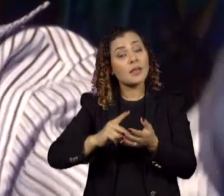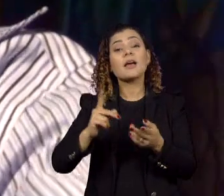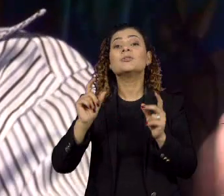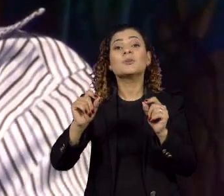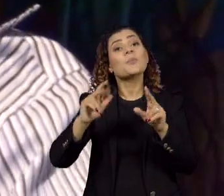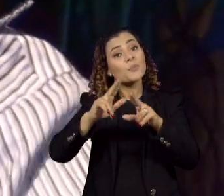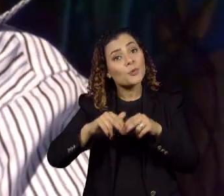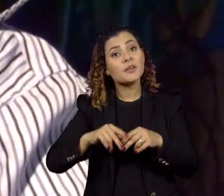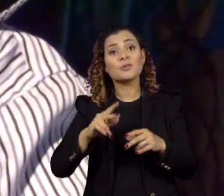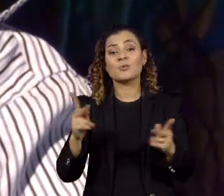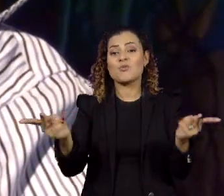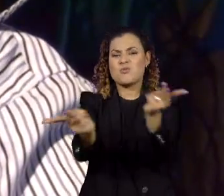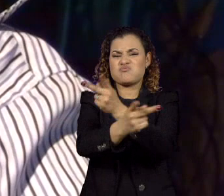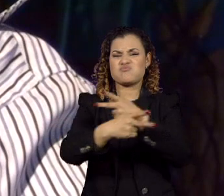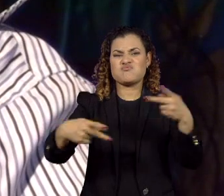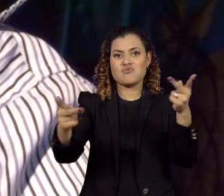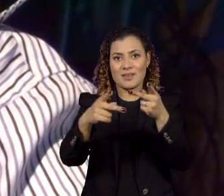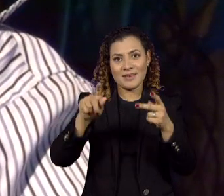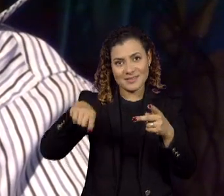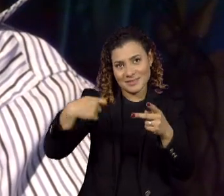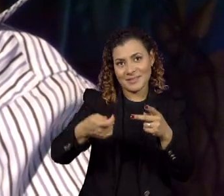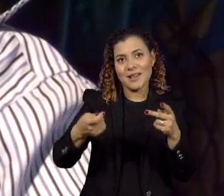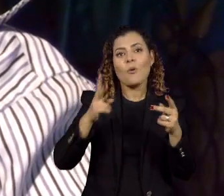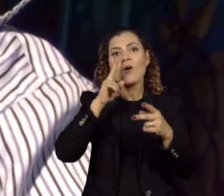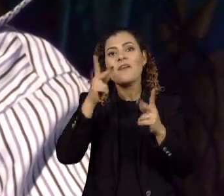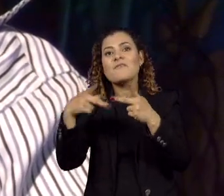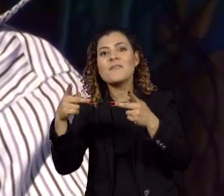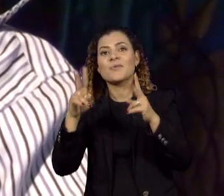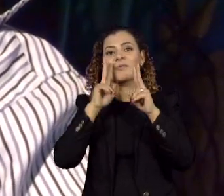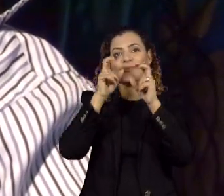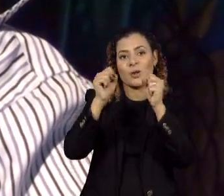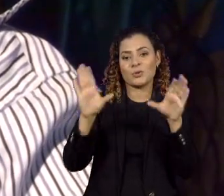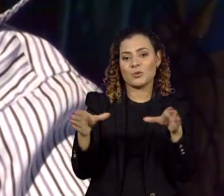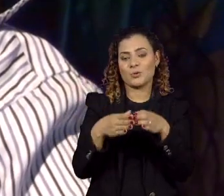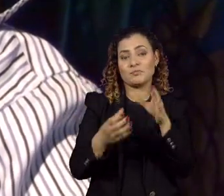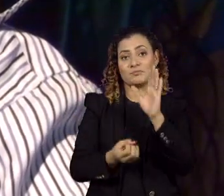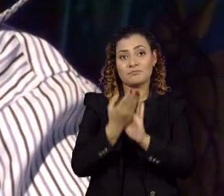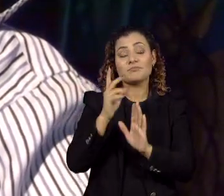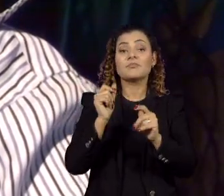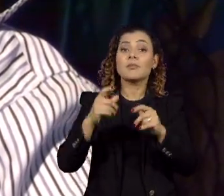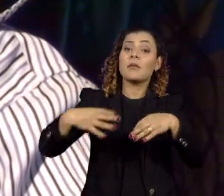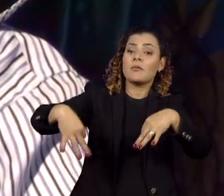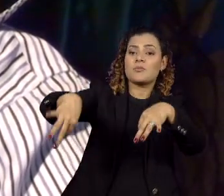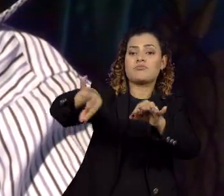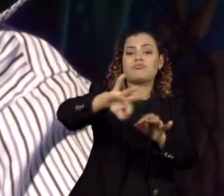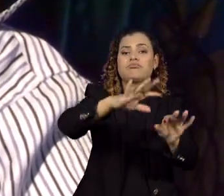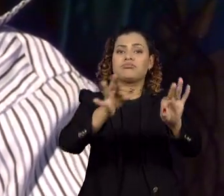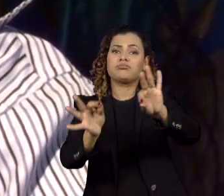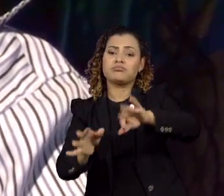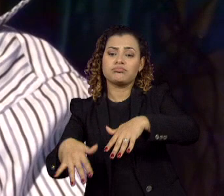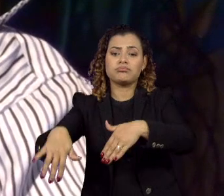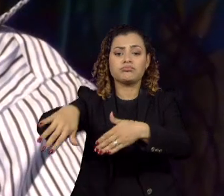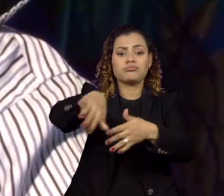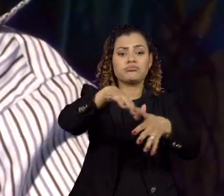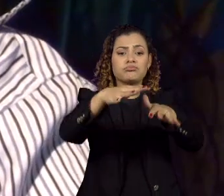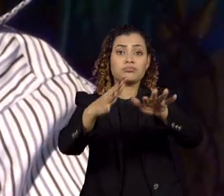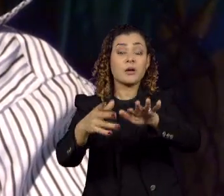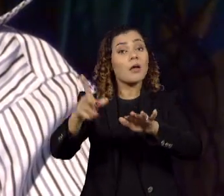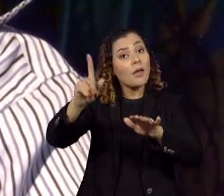Forte foi com História de Lenços e Ventos. Um bom teatro para crianças é um espaço, um teatro